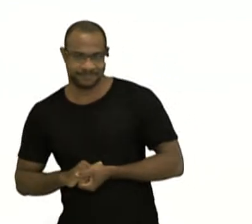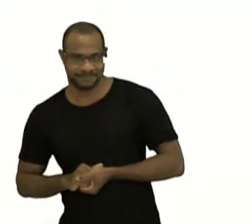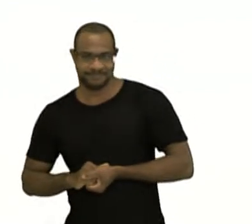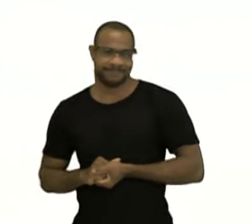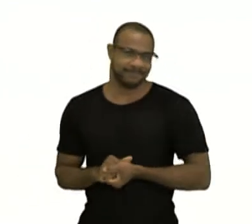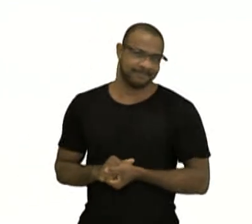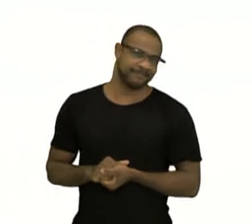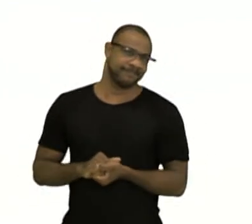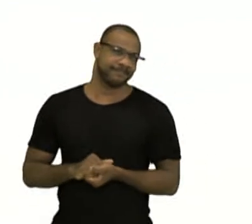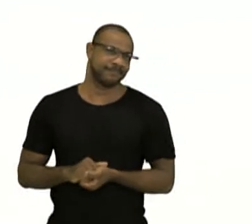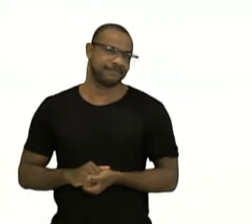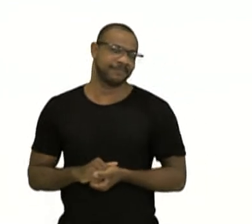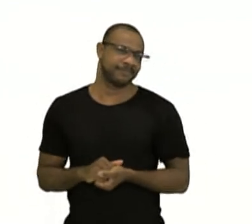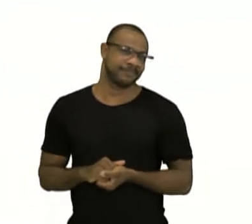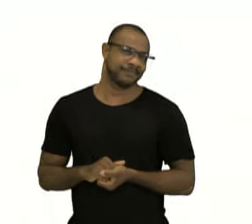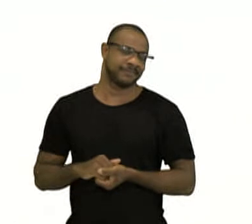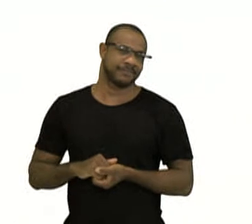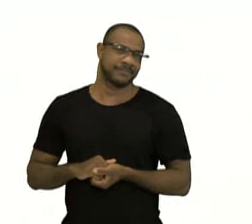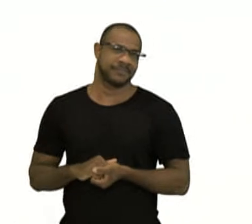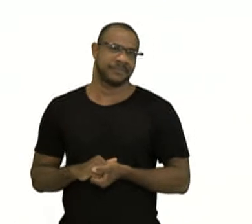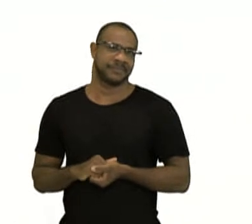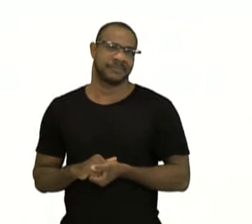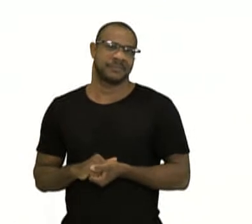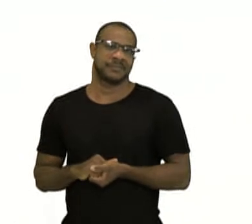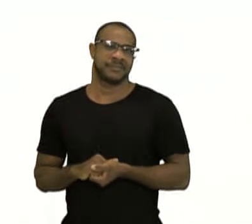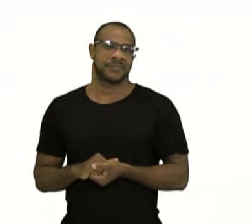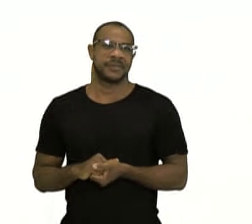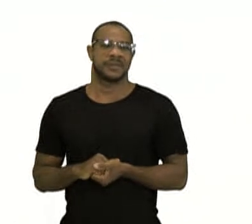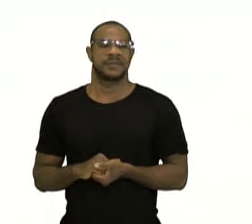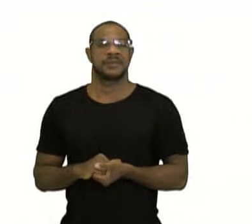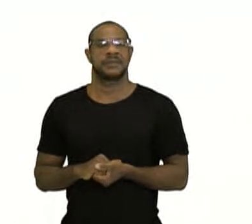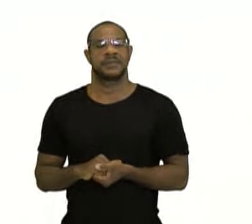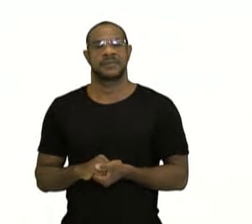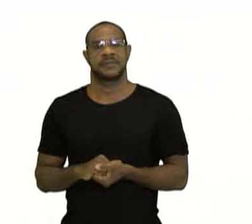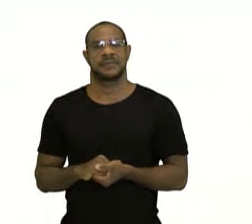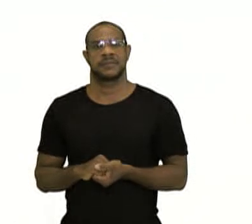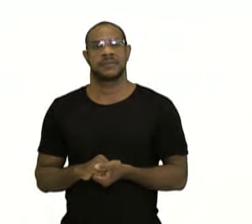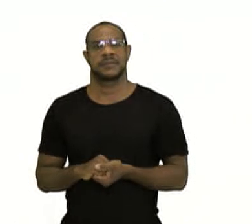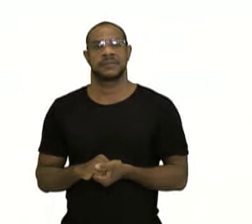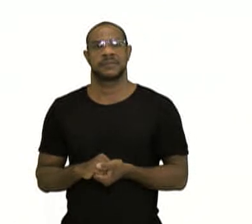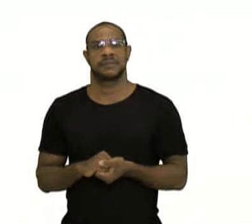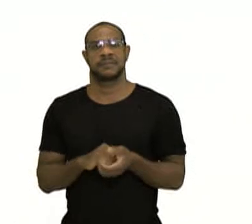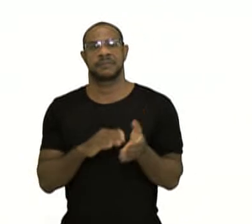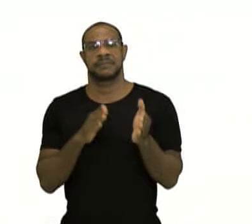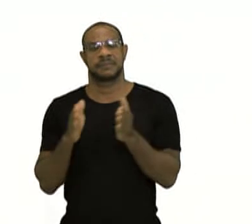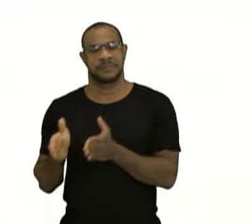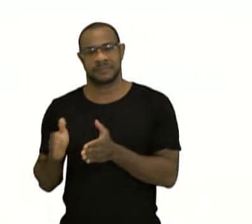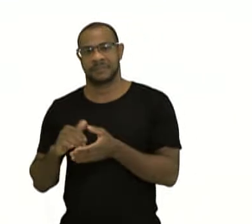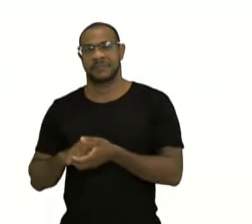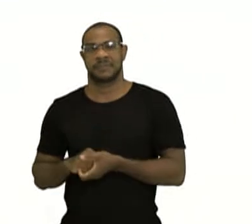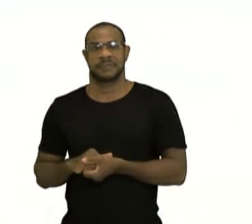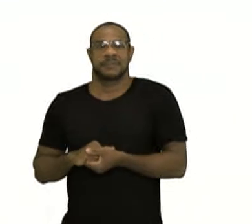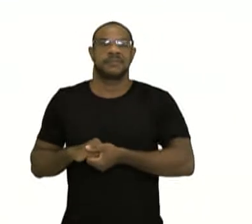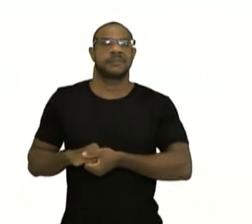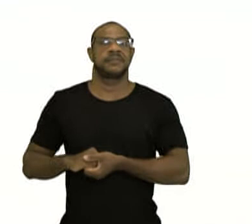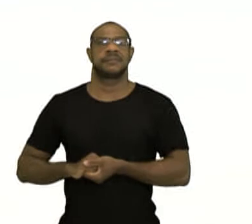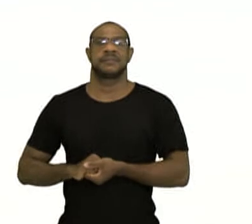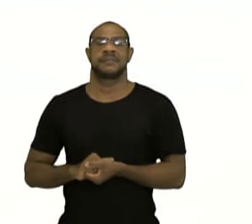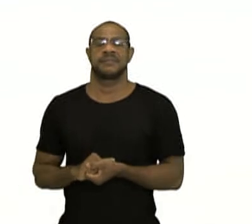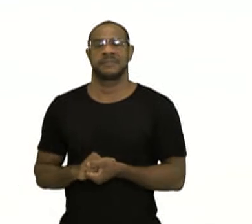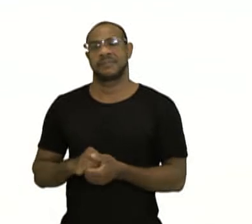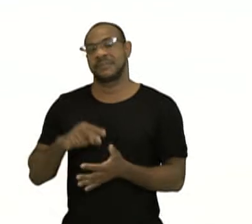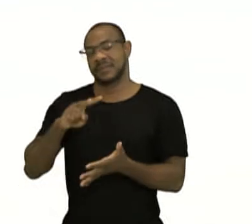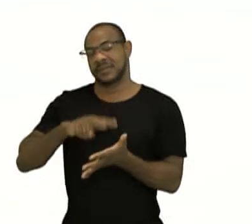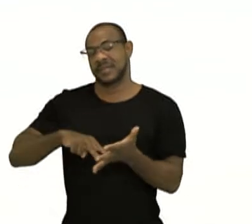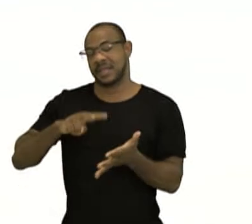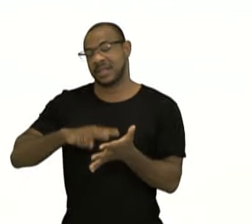tiene. Tic-tac, tic-tac. Miran, ahora el otro. Porque nunca es tarde y el